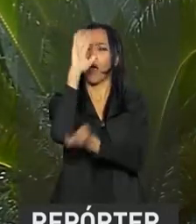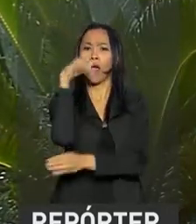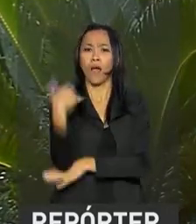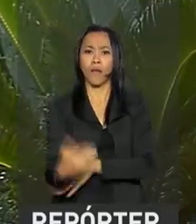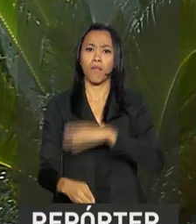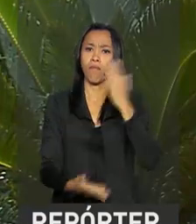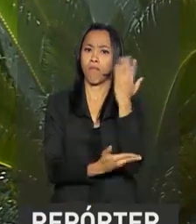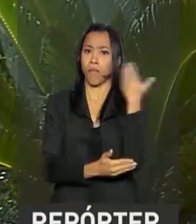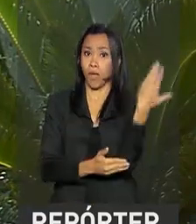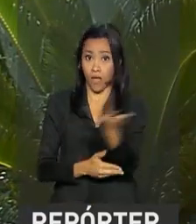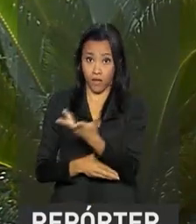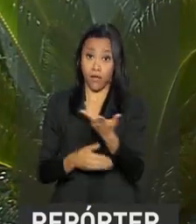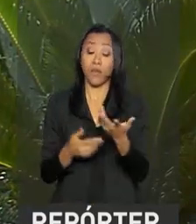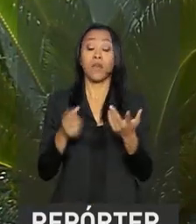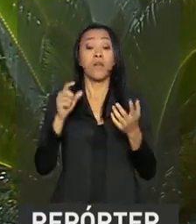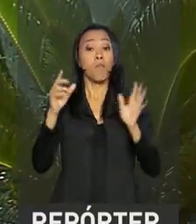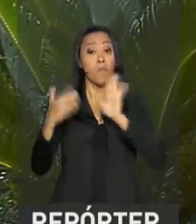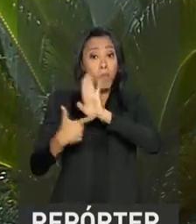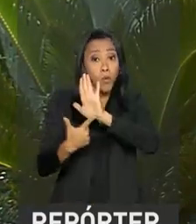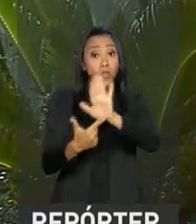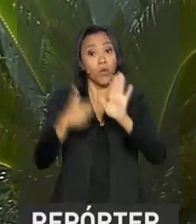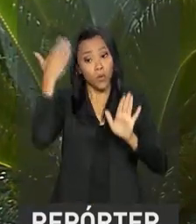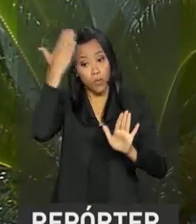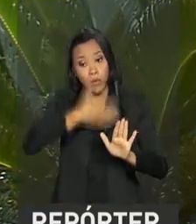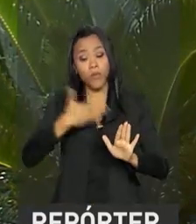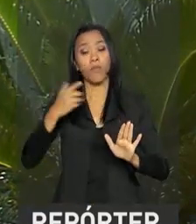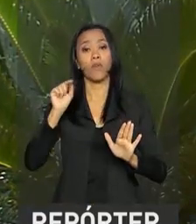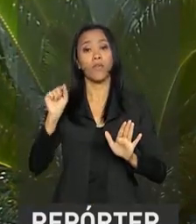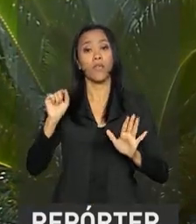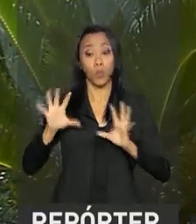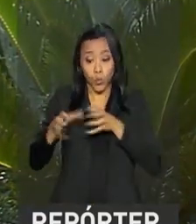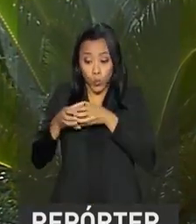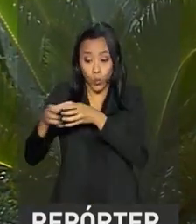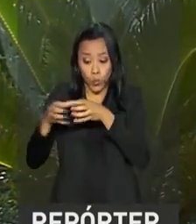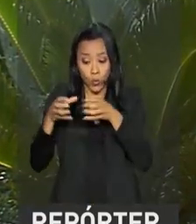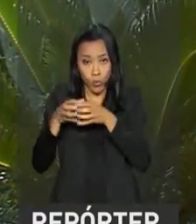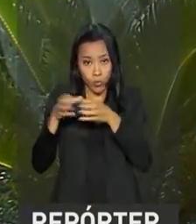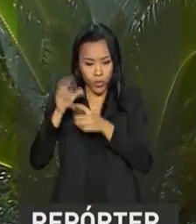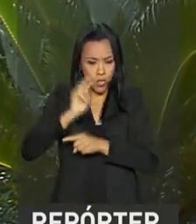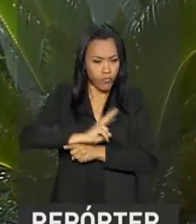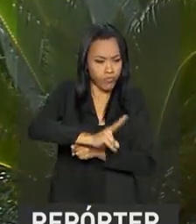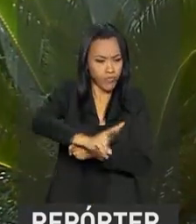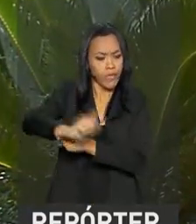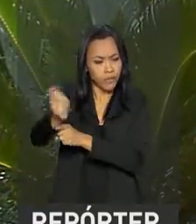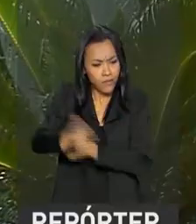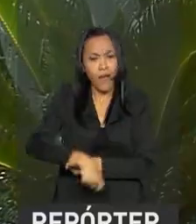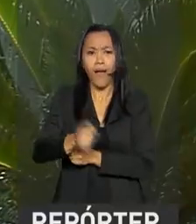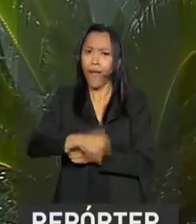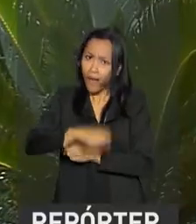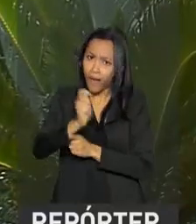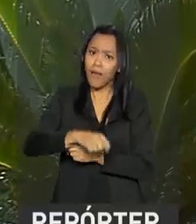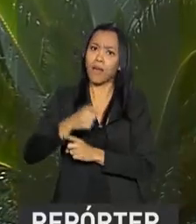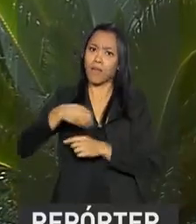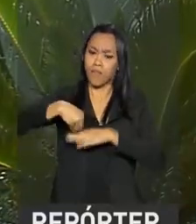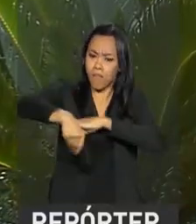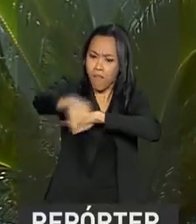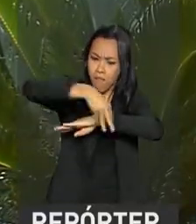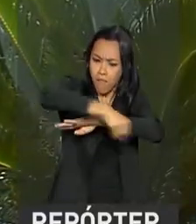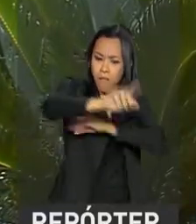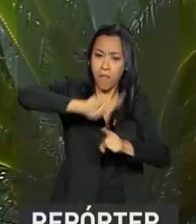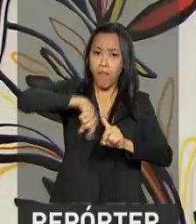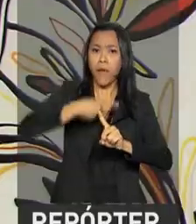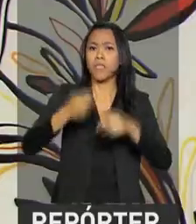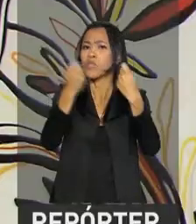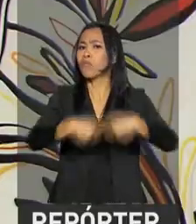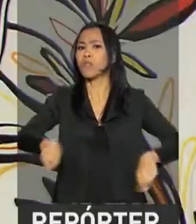de soja mostrou ao grupo de trabalho que monitora o assunto que é possível plantar mais sem precisar desmatar a floresta